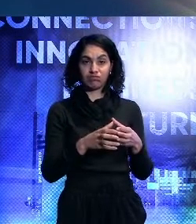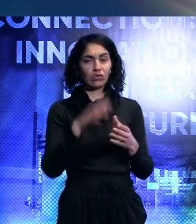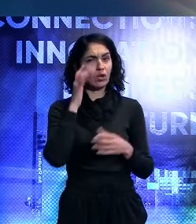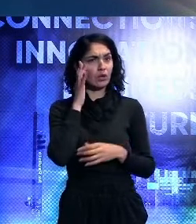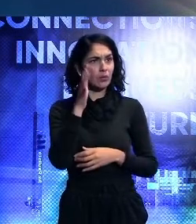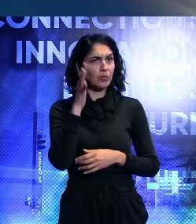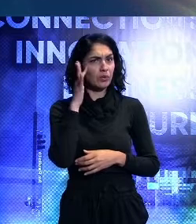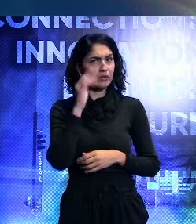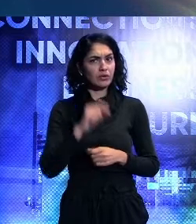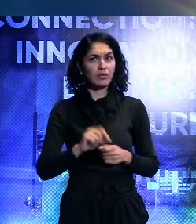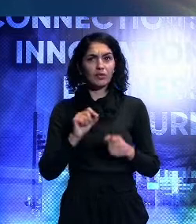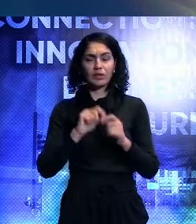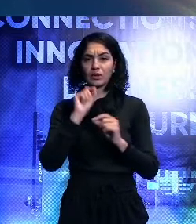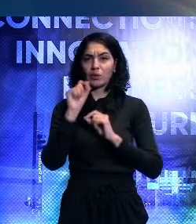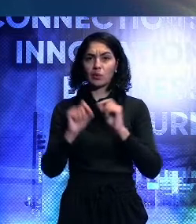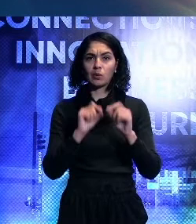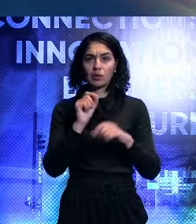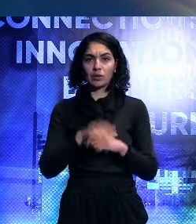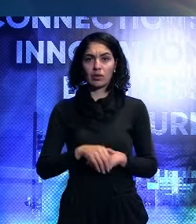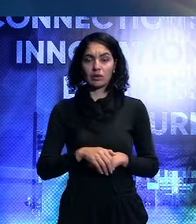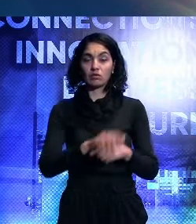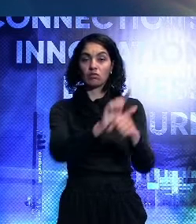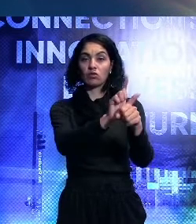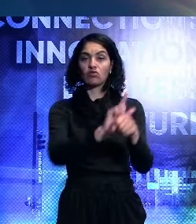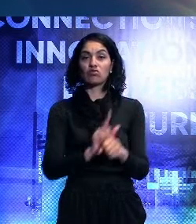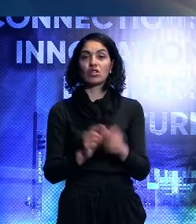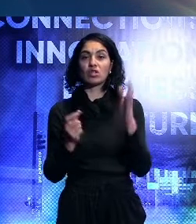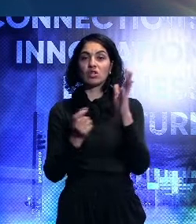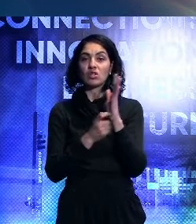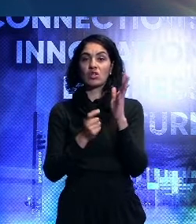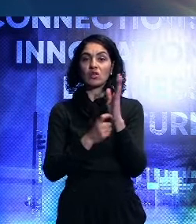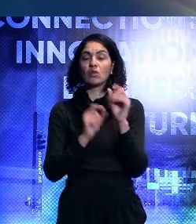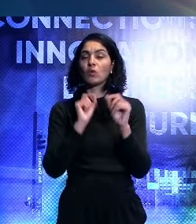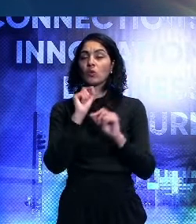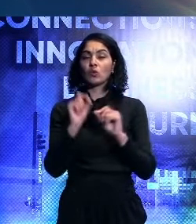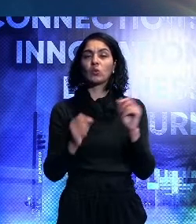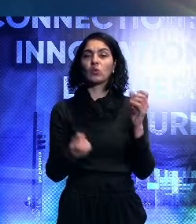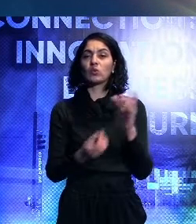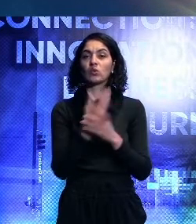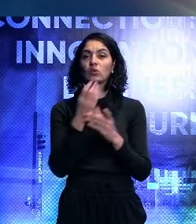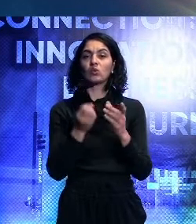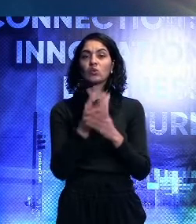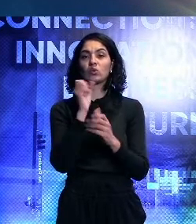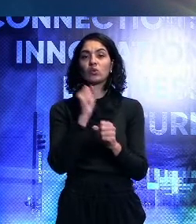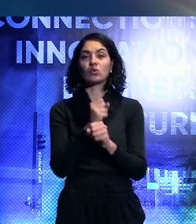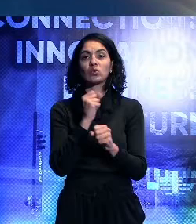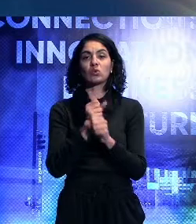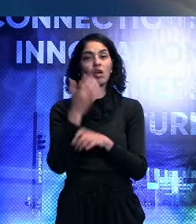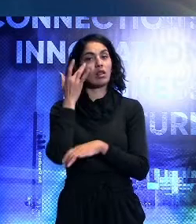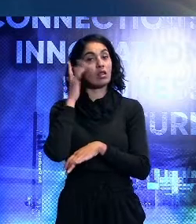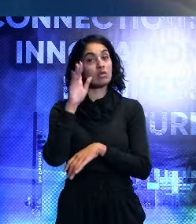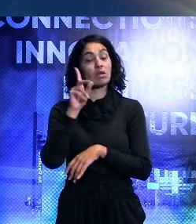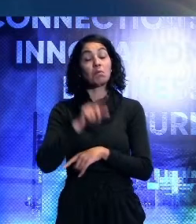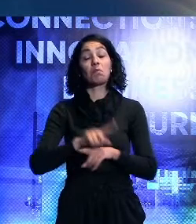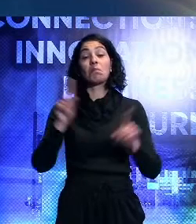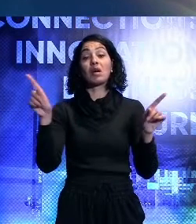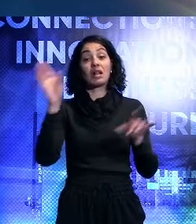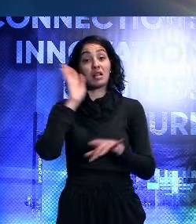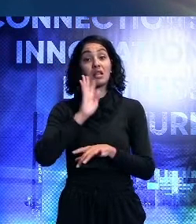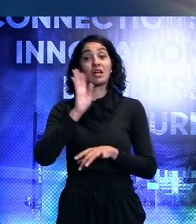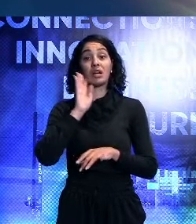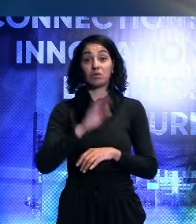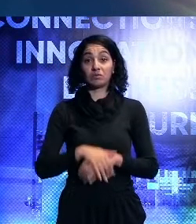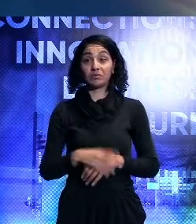vou fazer o quê? Você vai ser gerente de software. Legal, o que a gente constrói? Não sabemos, mas é algo muito legal. E aí